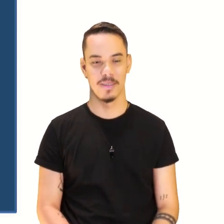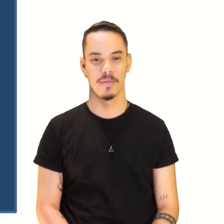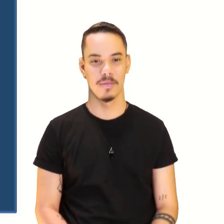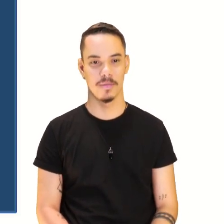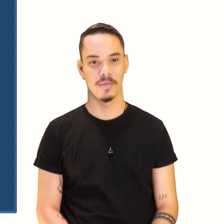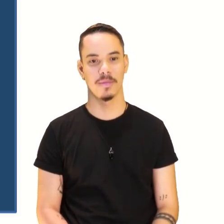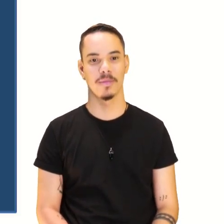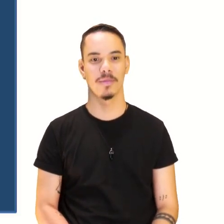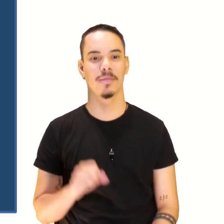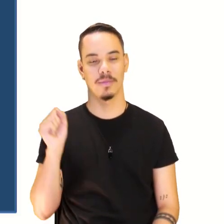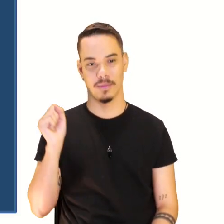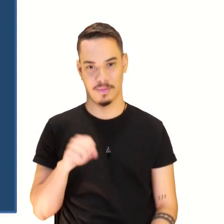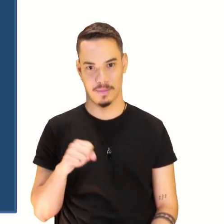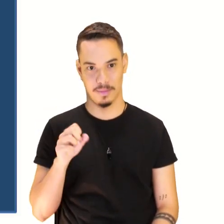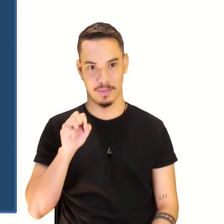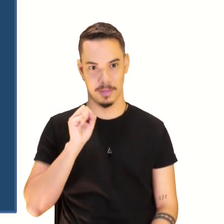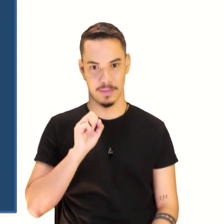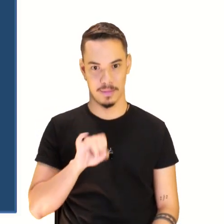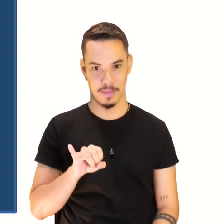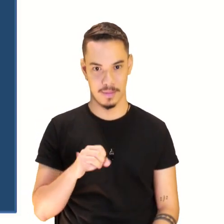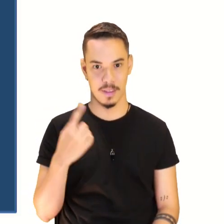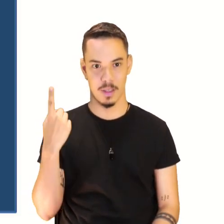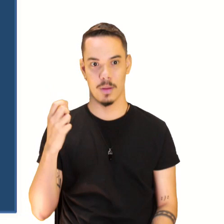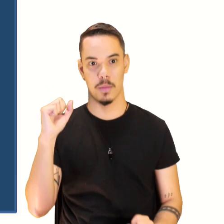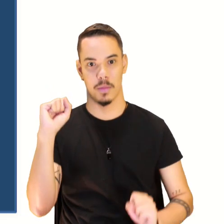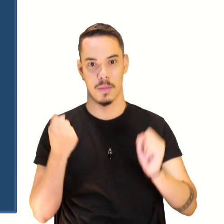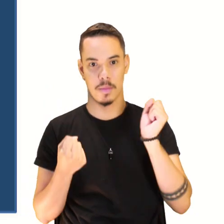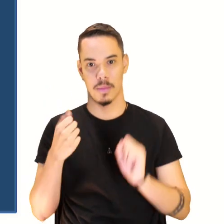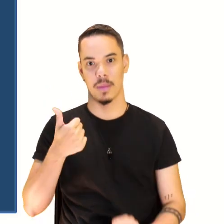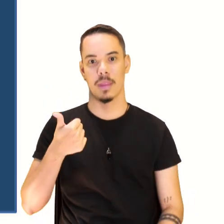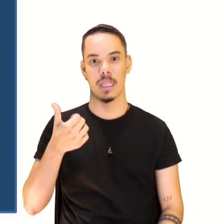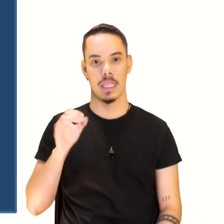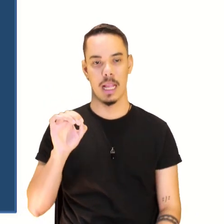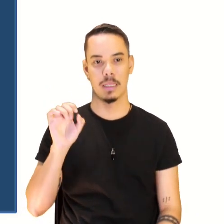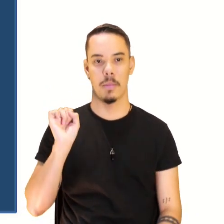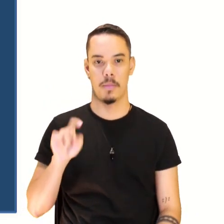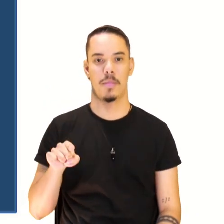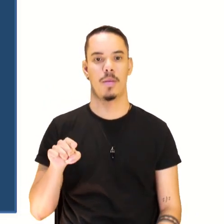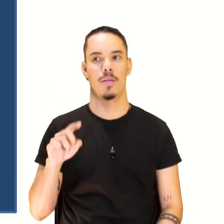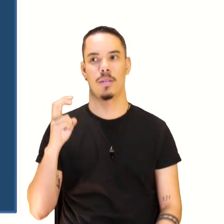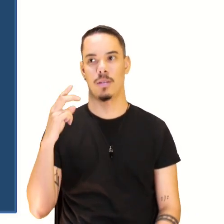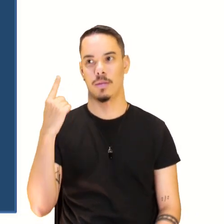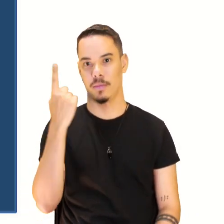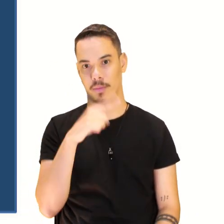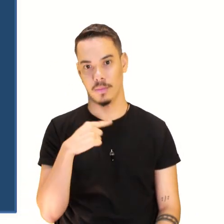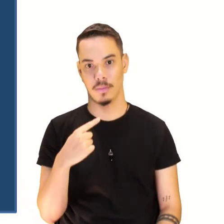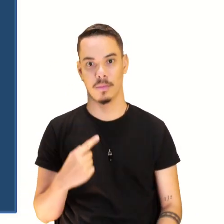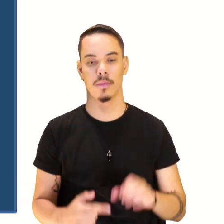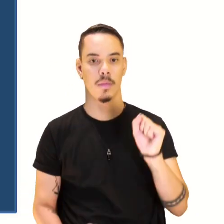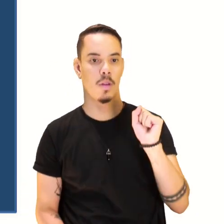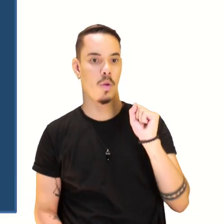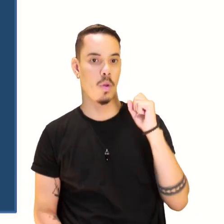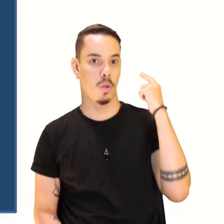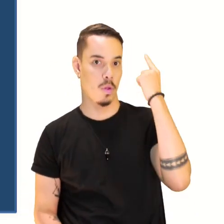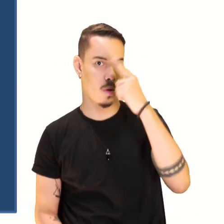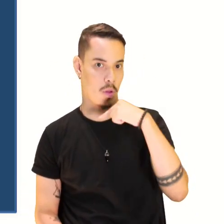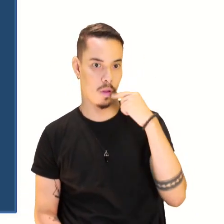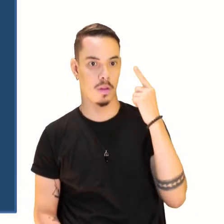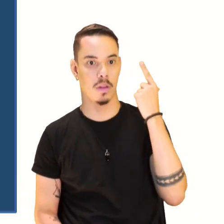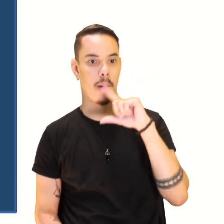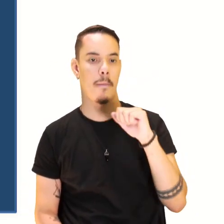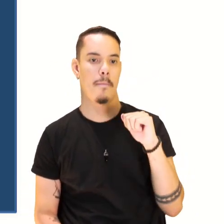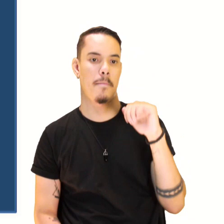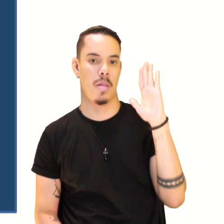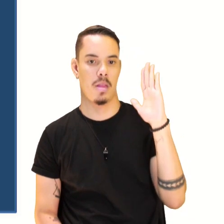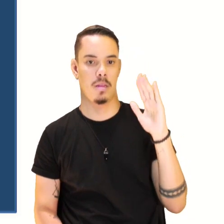lá claro né que se uma máquina é imprimir 10 mil Cópias em 5 horas em 8 horas ela vai imprimir